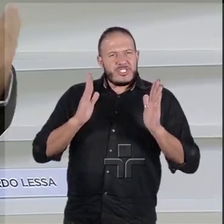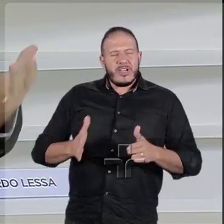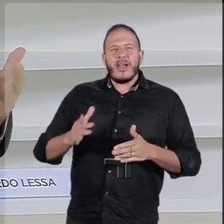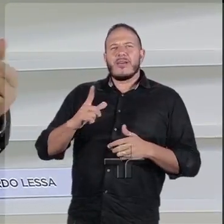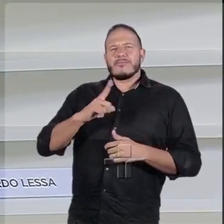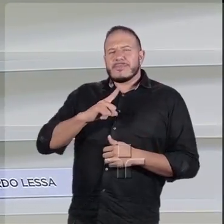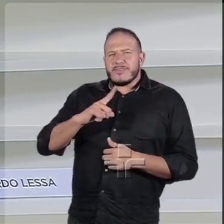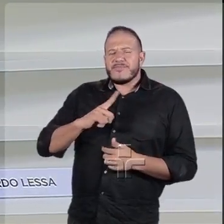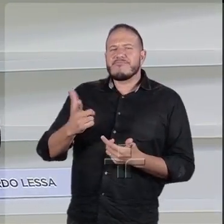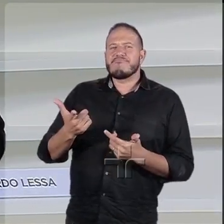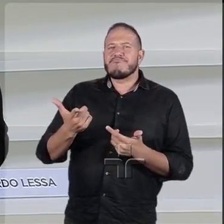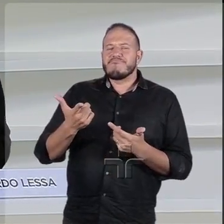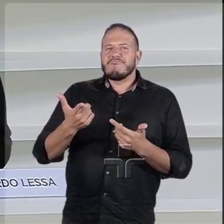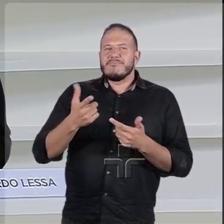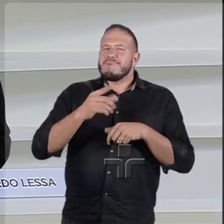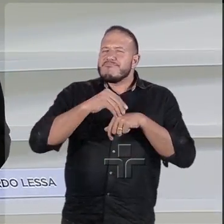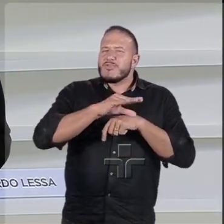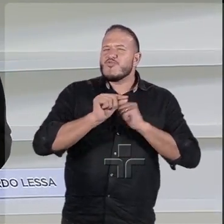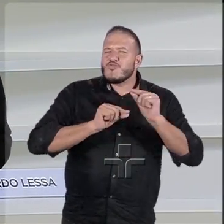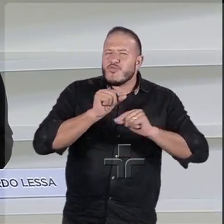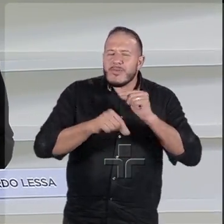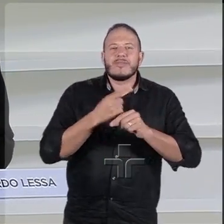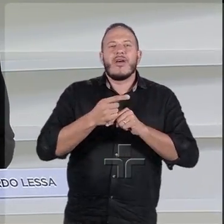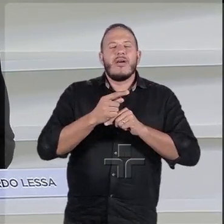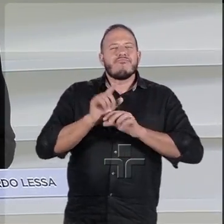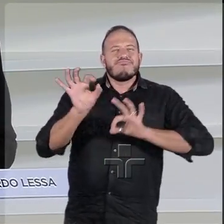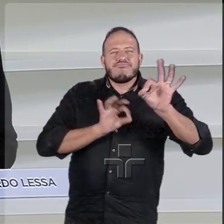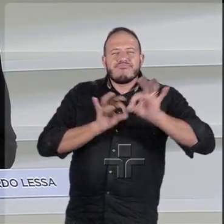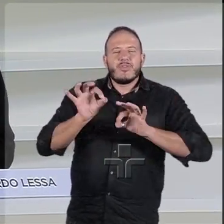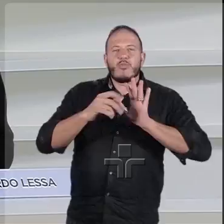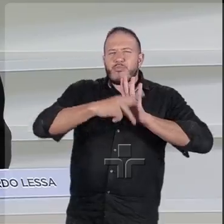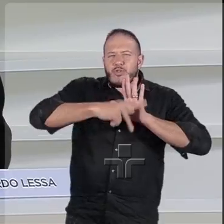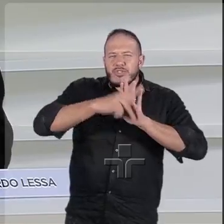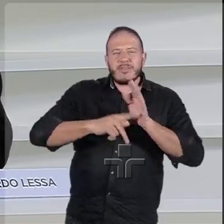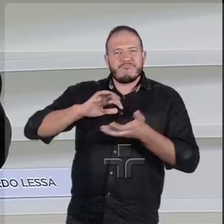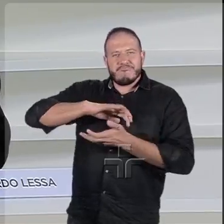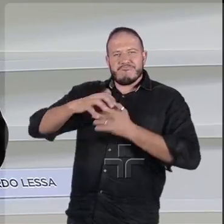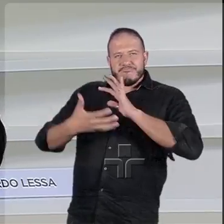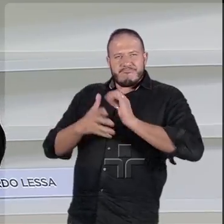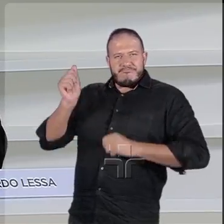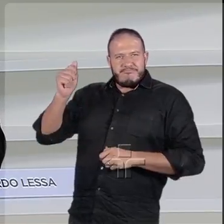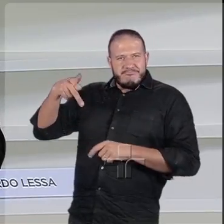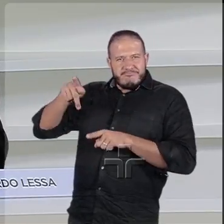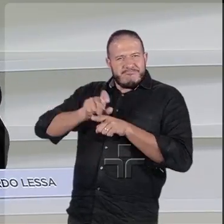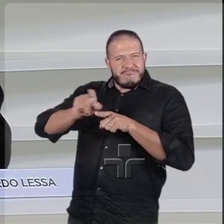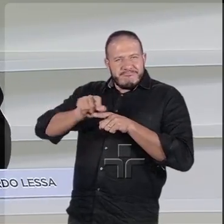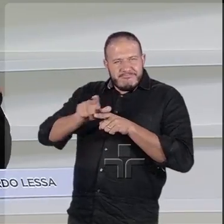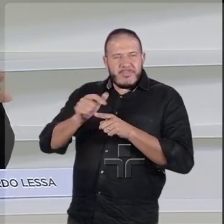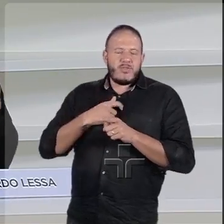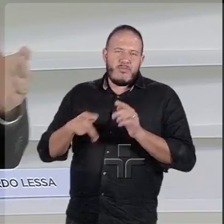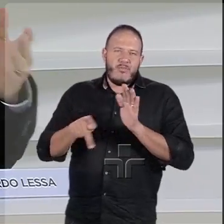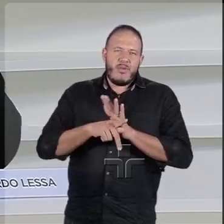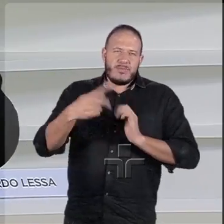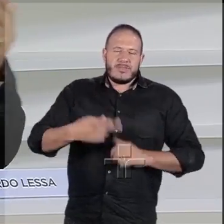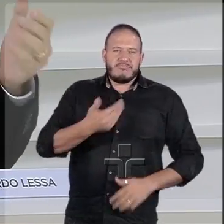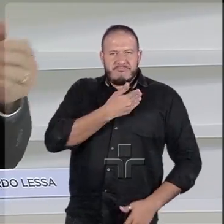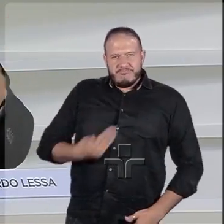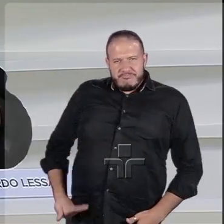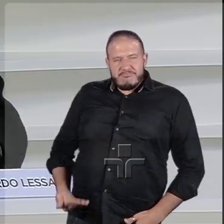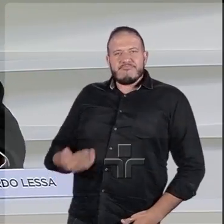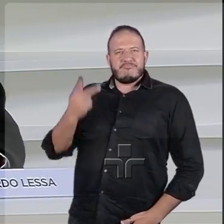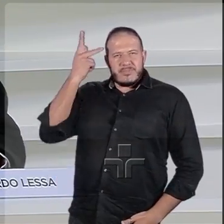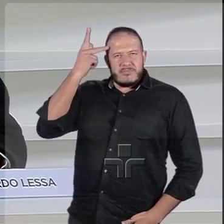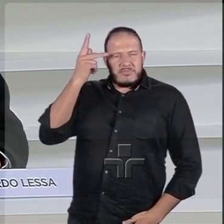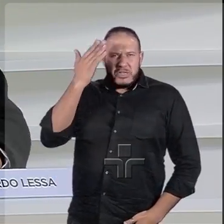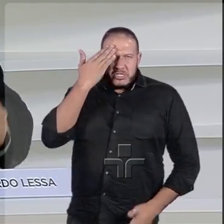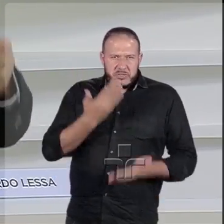né, do projeto de reforma da Previdência, que foi veiculado pelo Estado de São Paulo, pelo broadcast, eu imagino que vocês